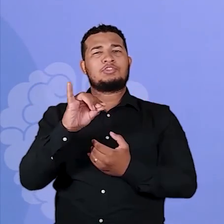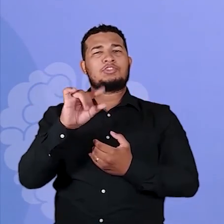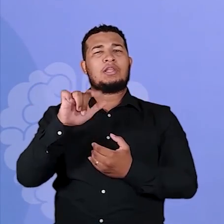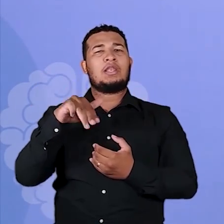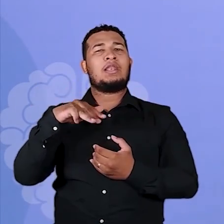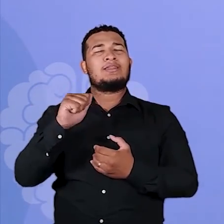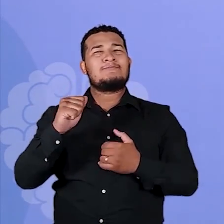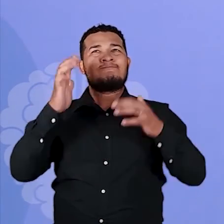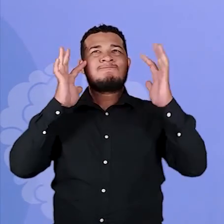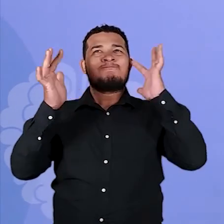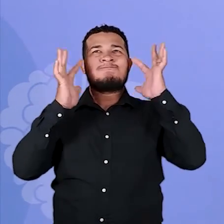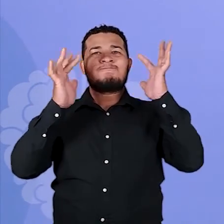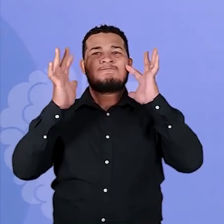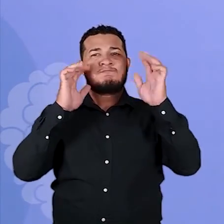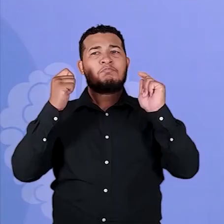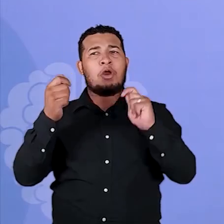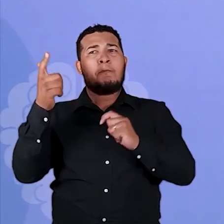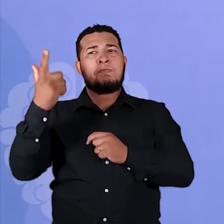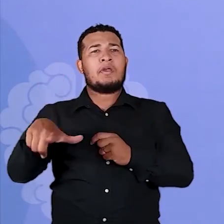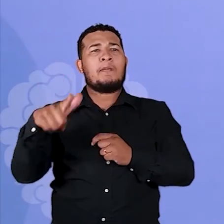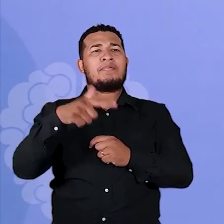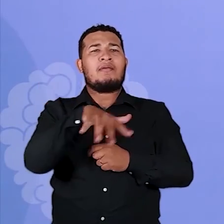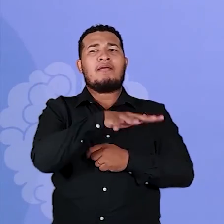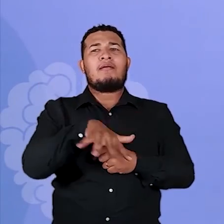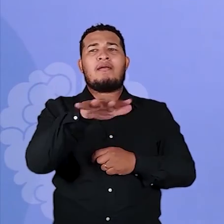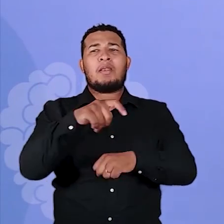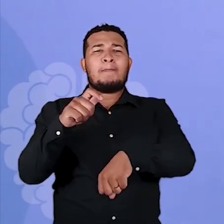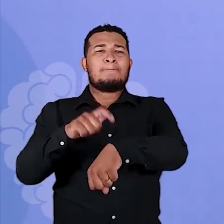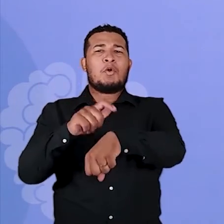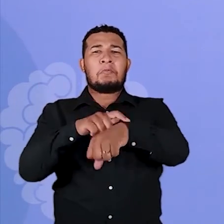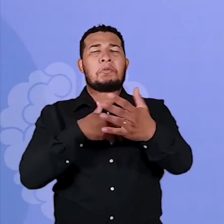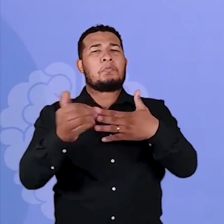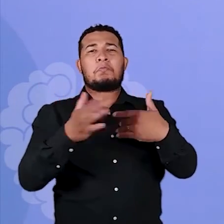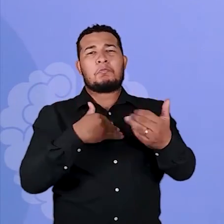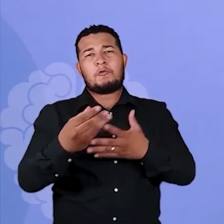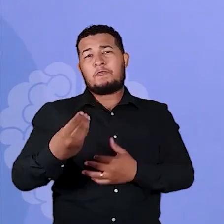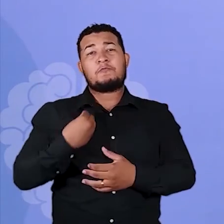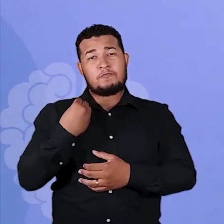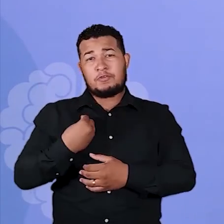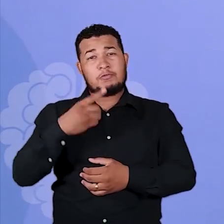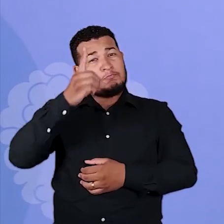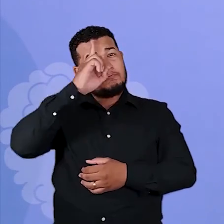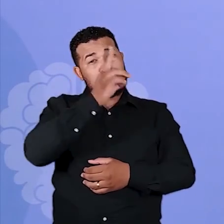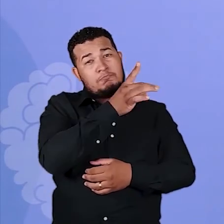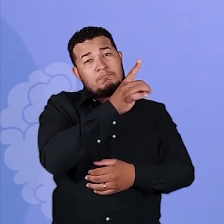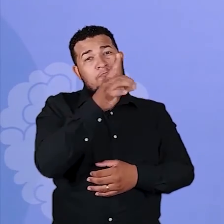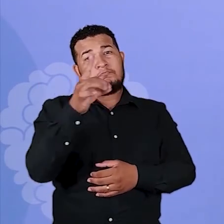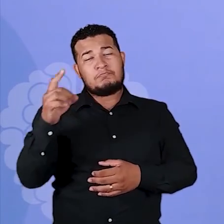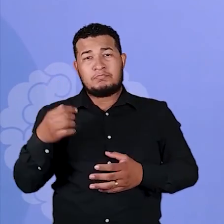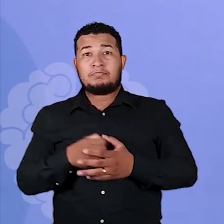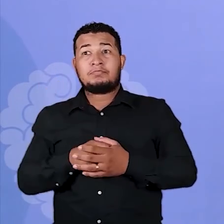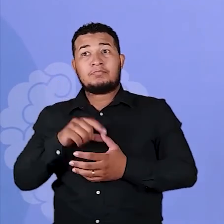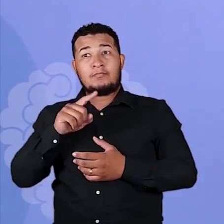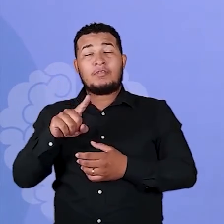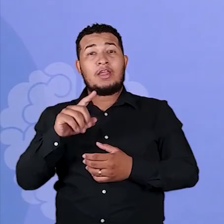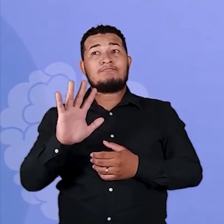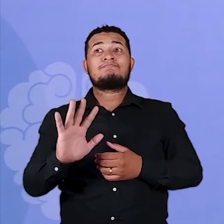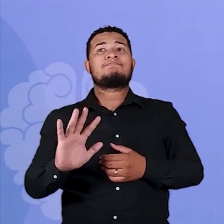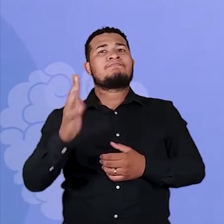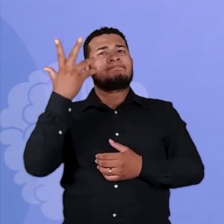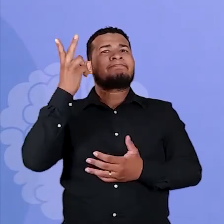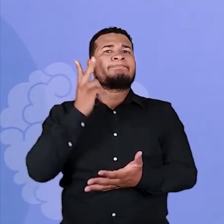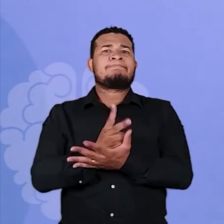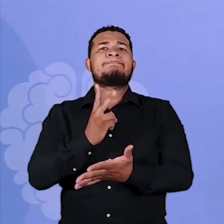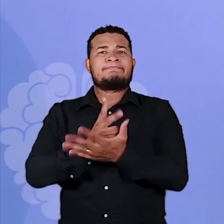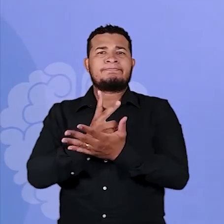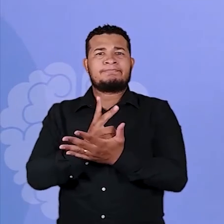dilema, ele pode ser replicado em qualquer momento da nossa vida cotidiana. E é muito fácil